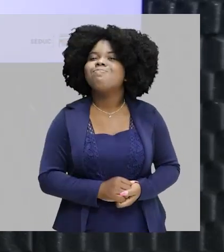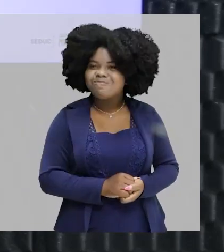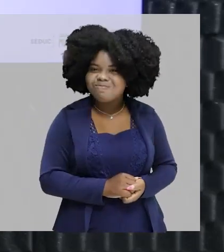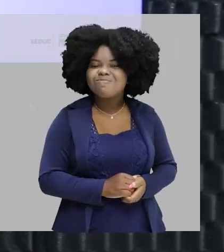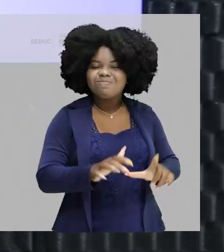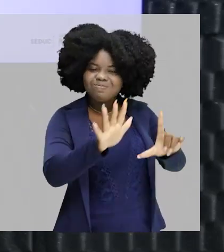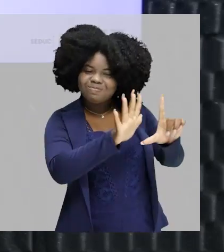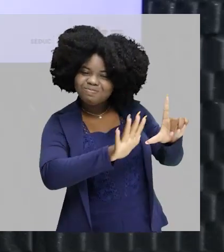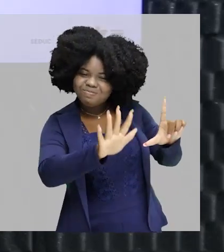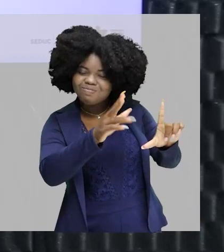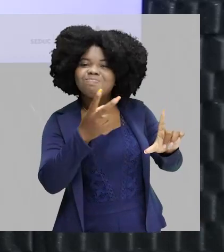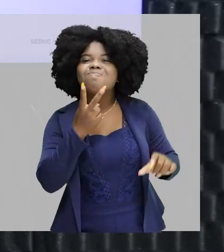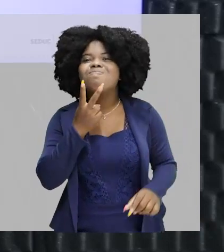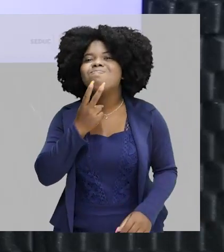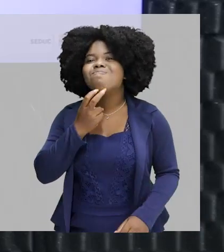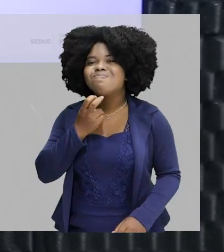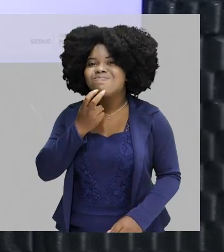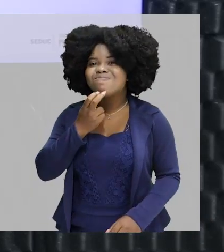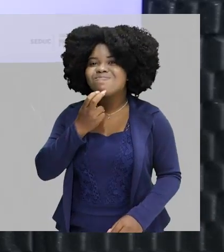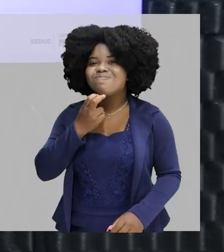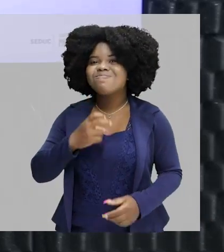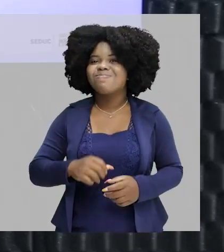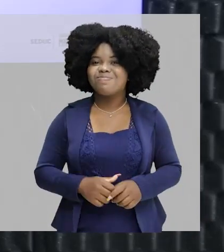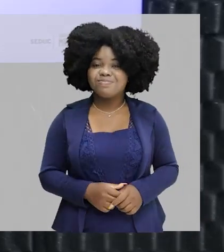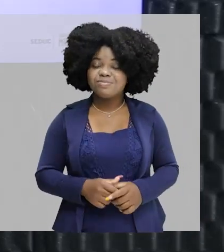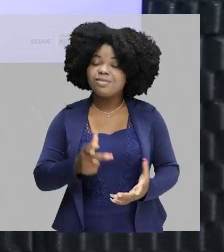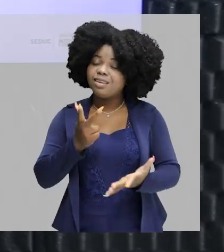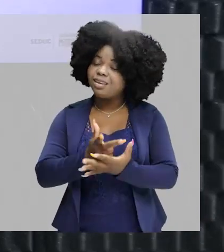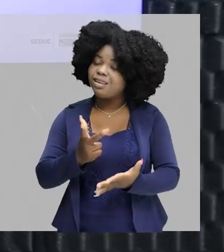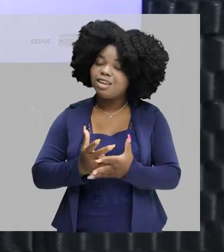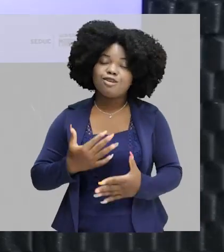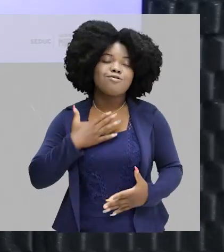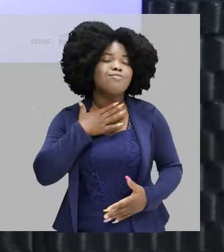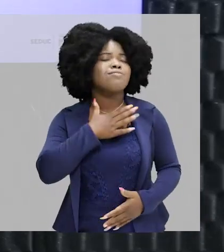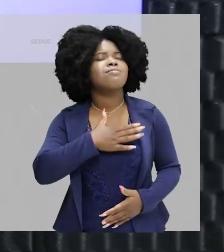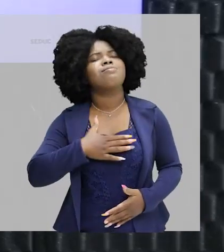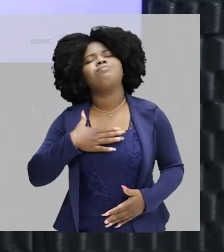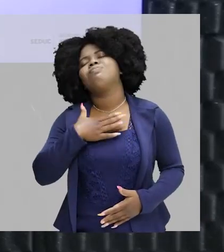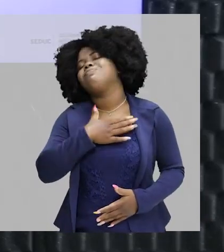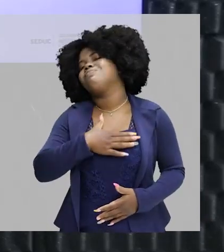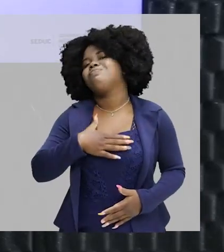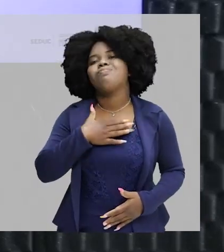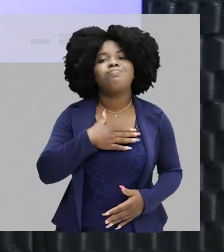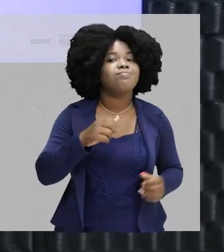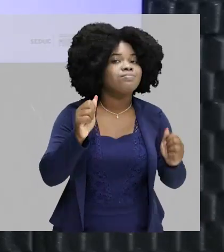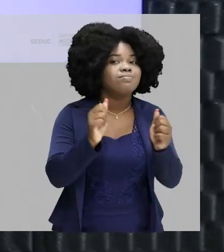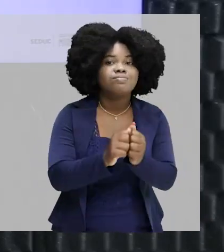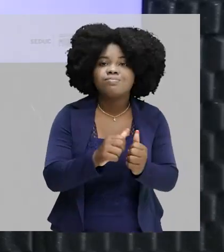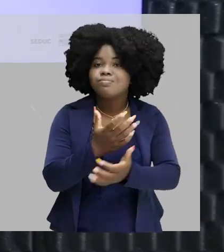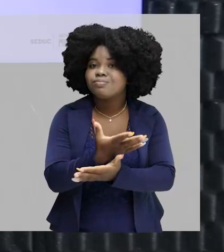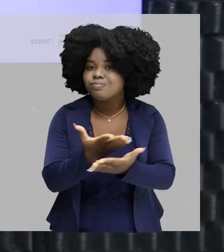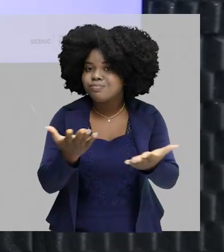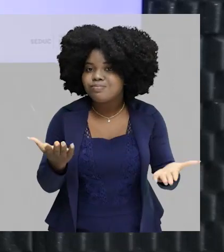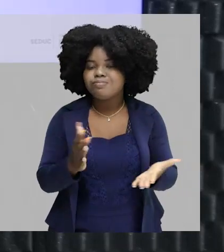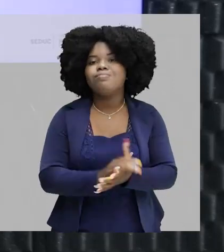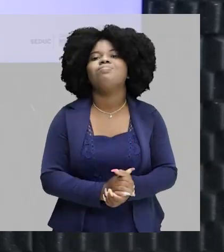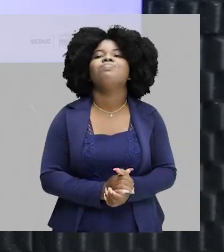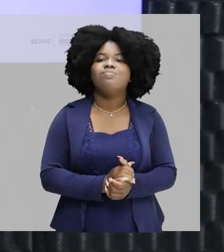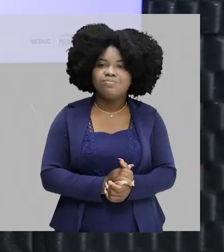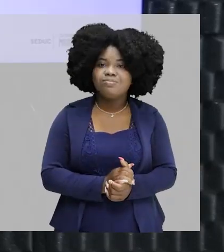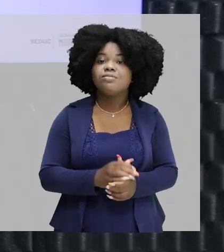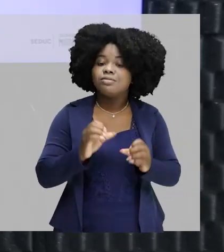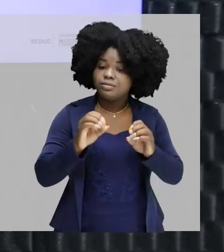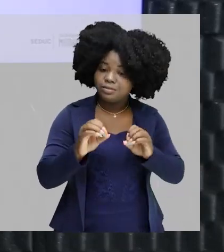nossa plataforma Gonçalves Dias. Galera, é sempre um prazer imenso estar aqui com vocês, podendo compartilhar esse